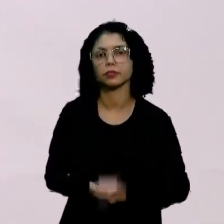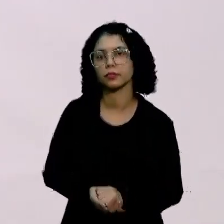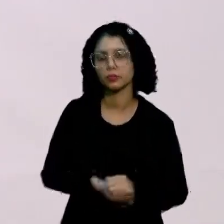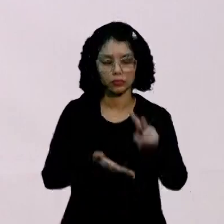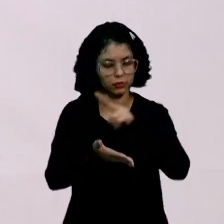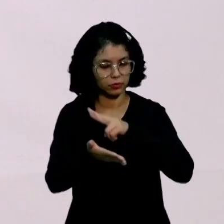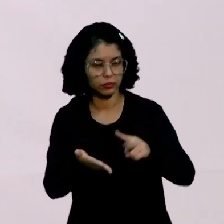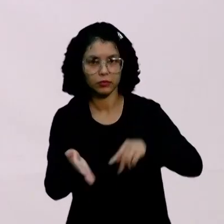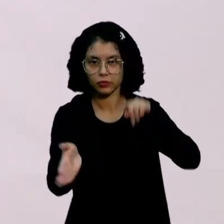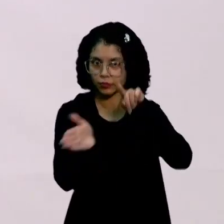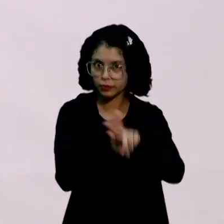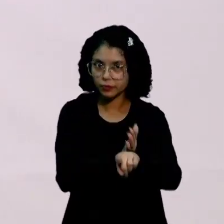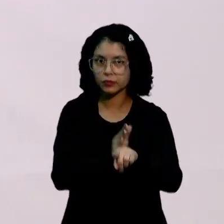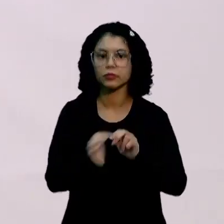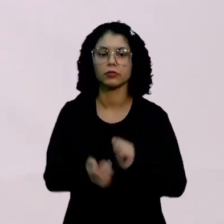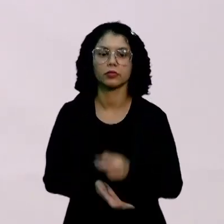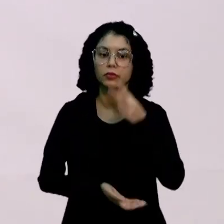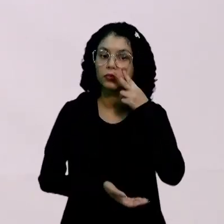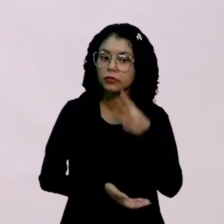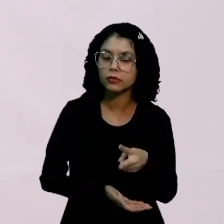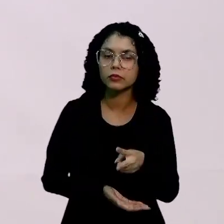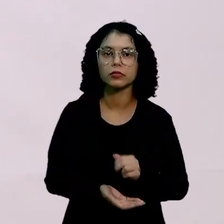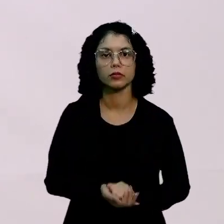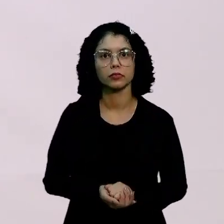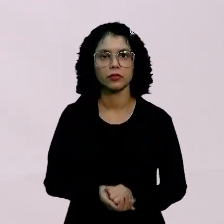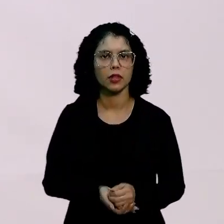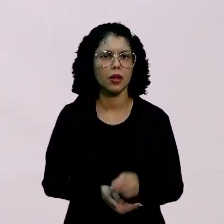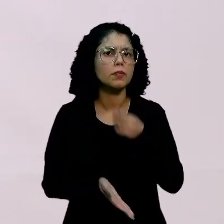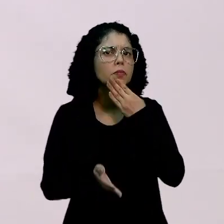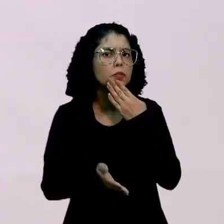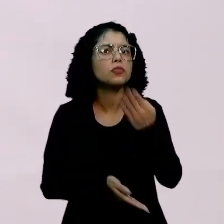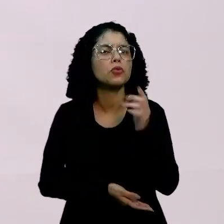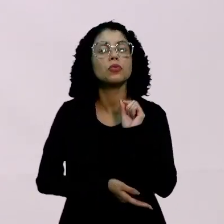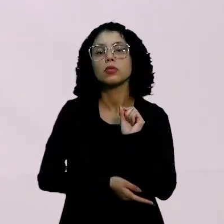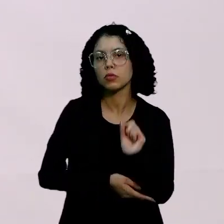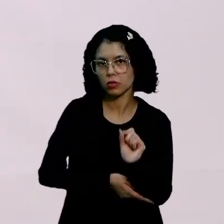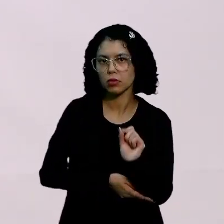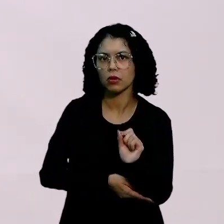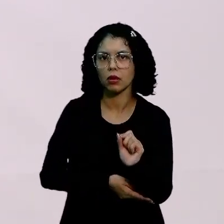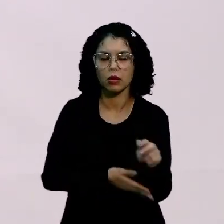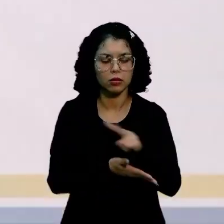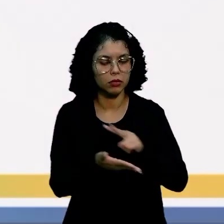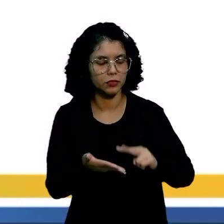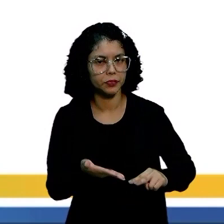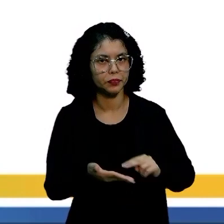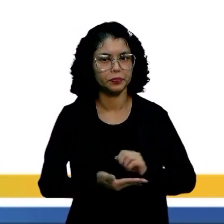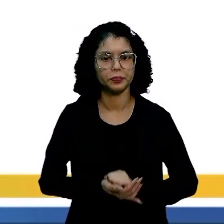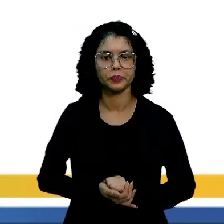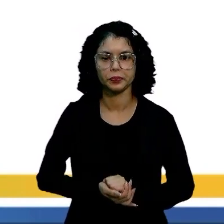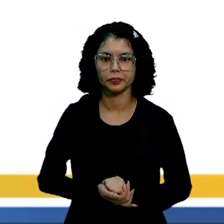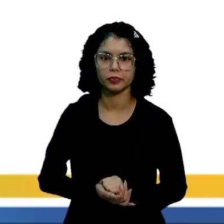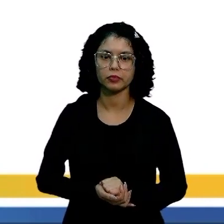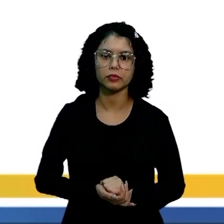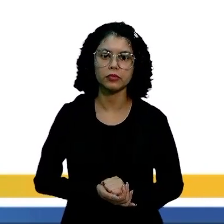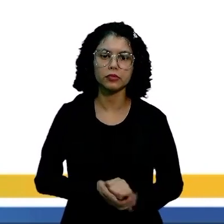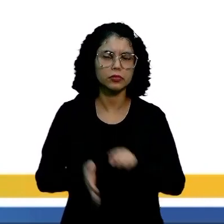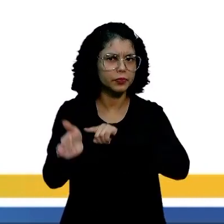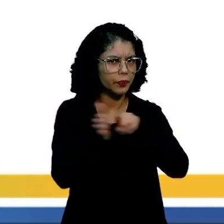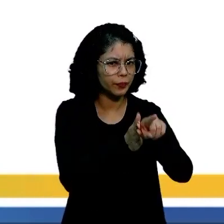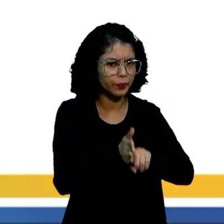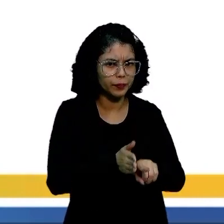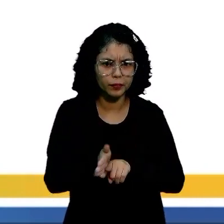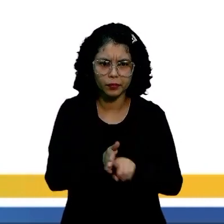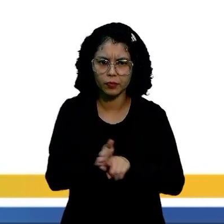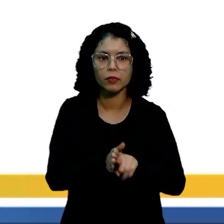o enunciado da questão e ver o que é que essa questão está exigindo do leitor, ok? Em relação